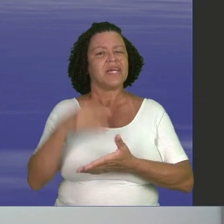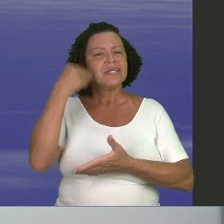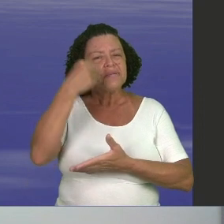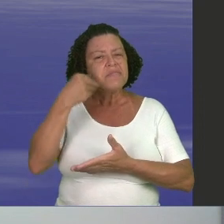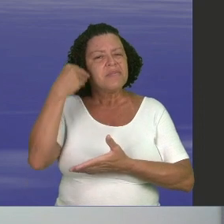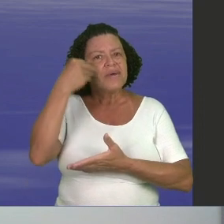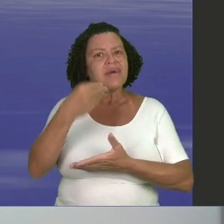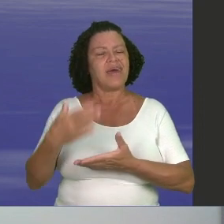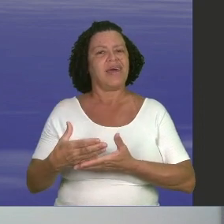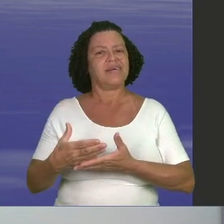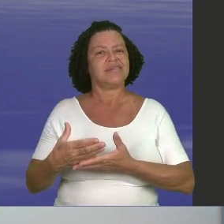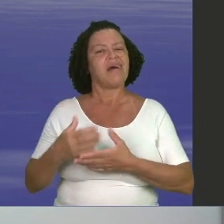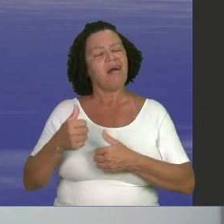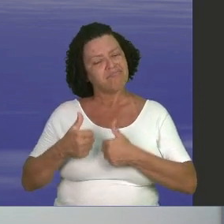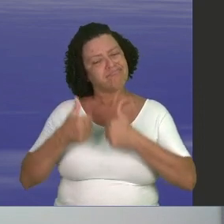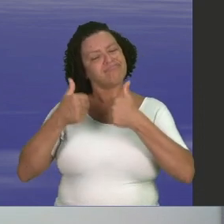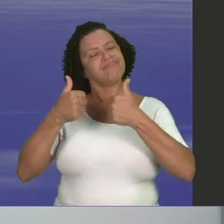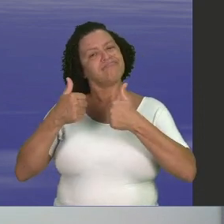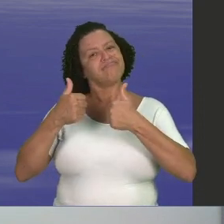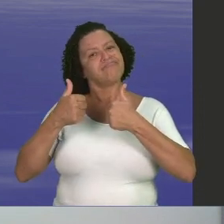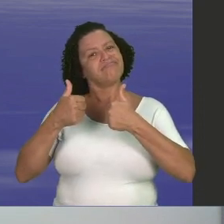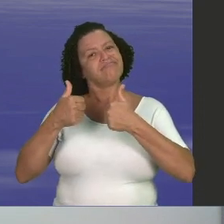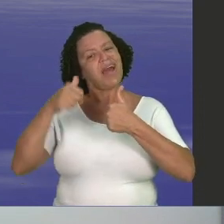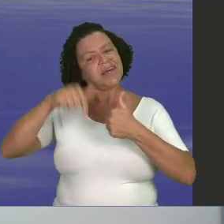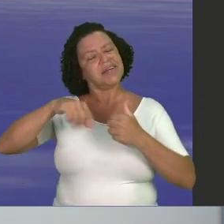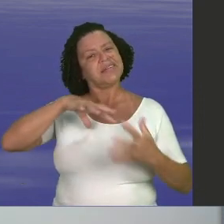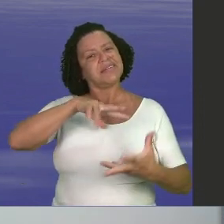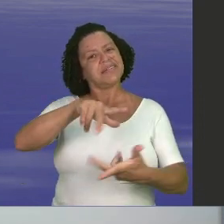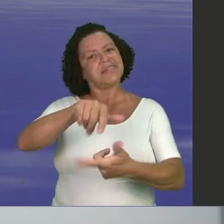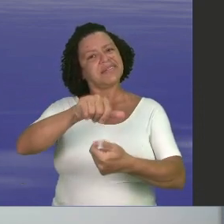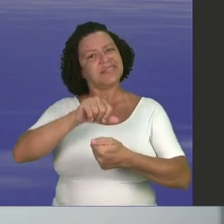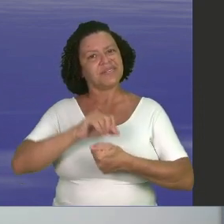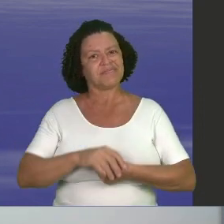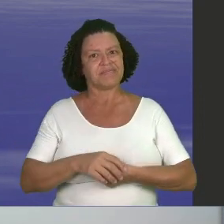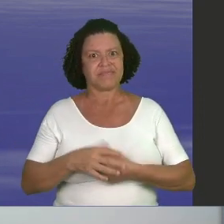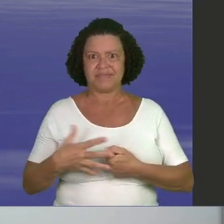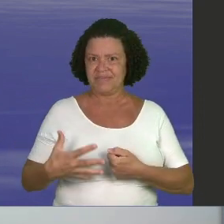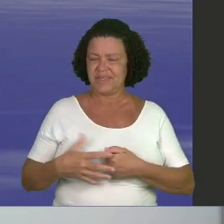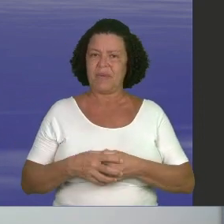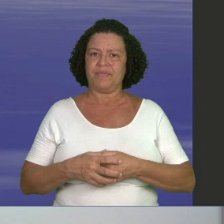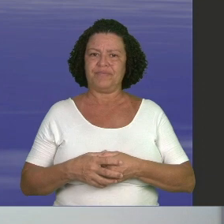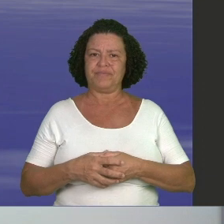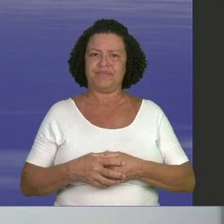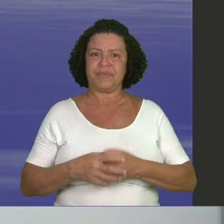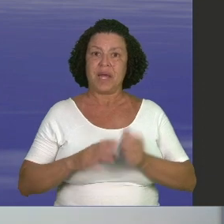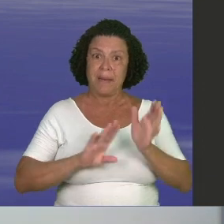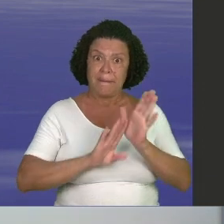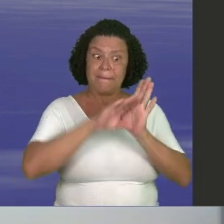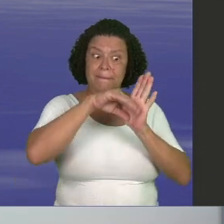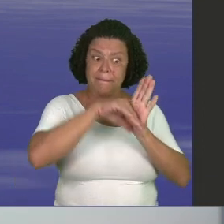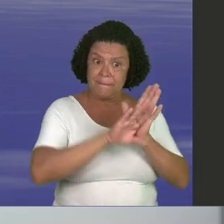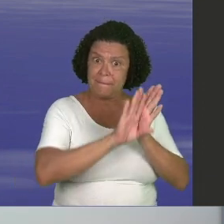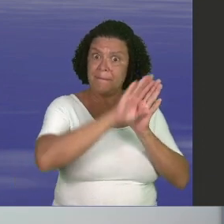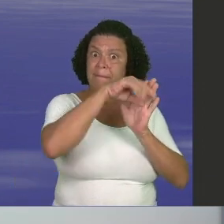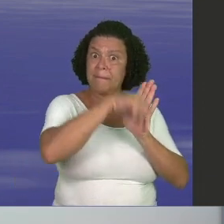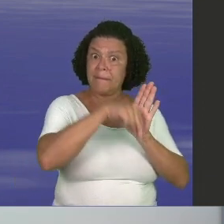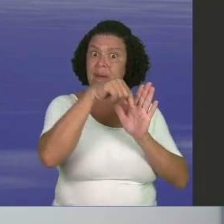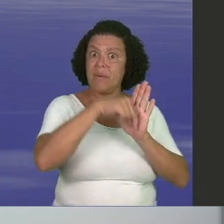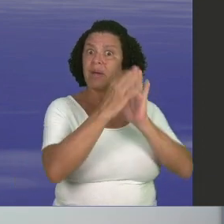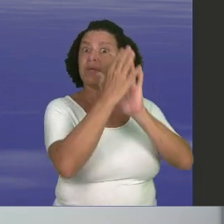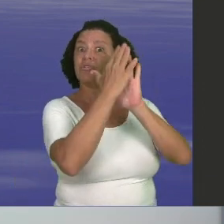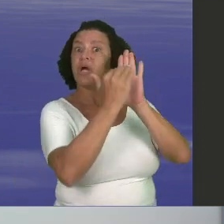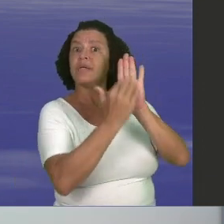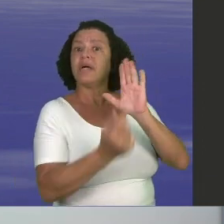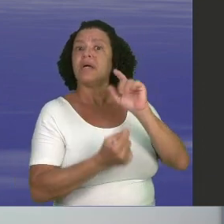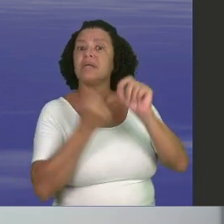experiência produtiva aqui nesse orbe terrestre. Então, provas, expiações, duros resgates.